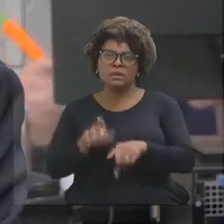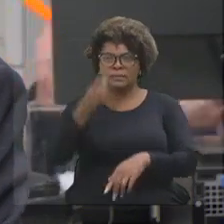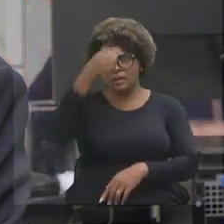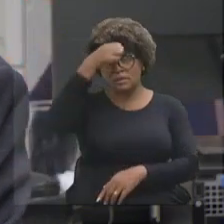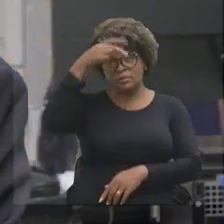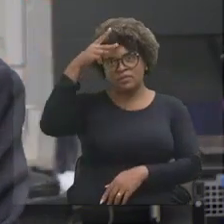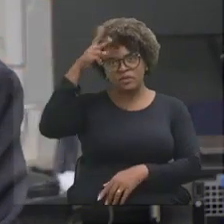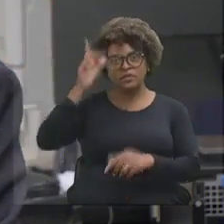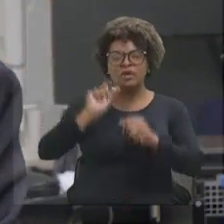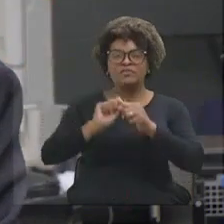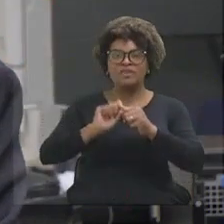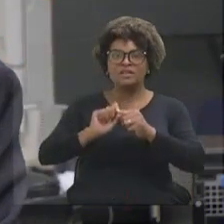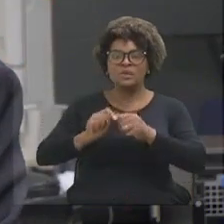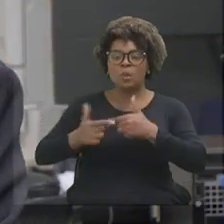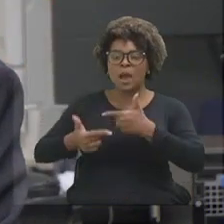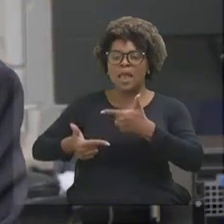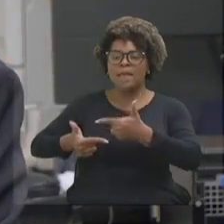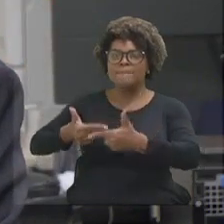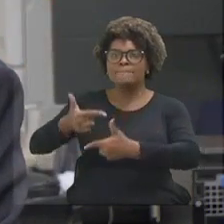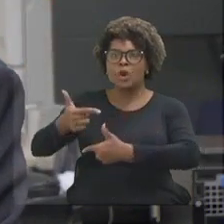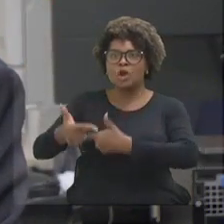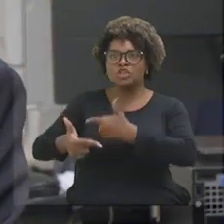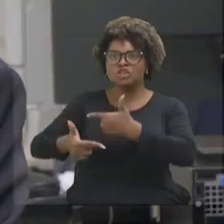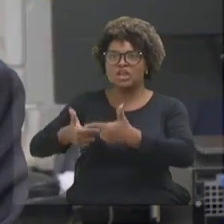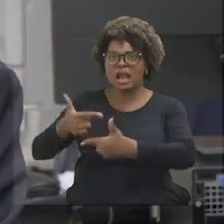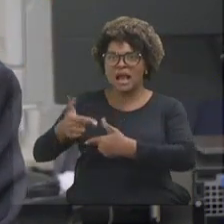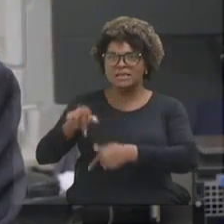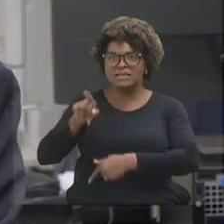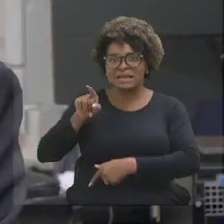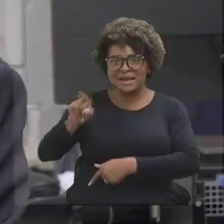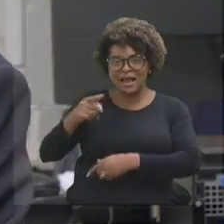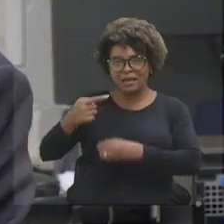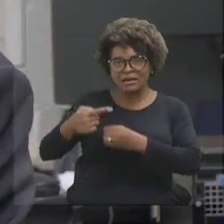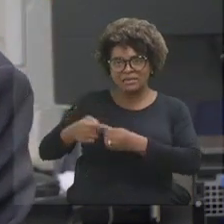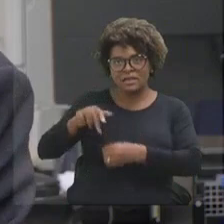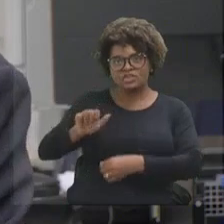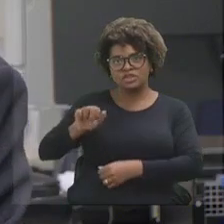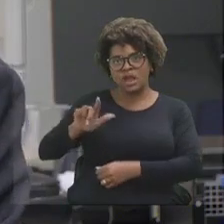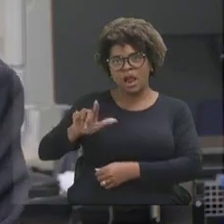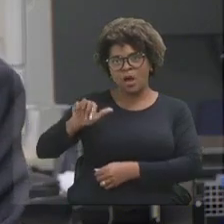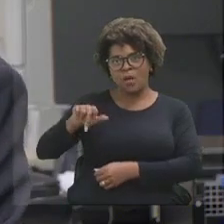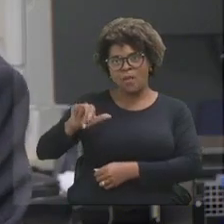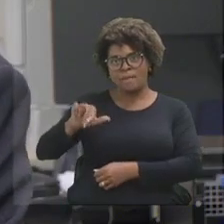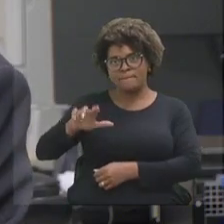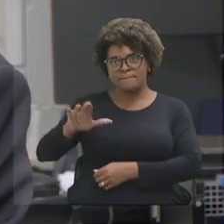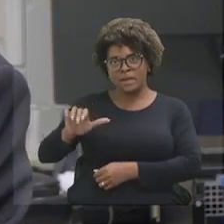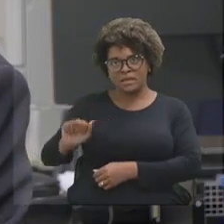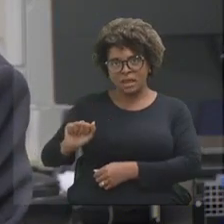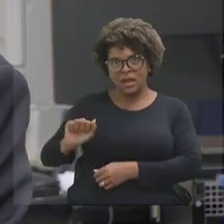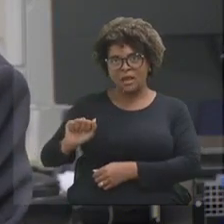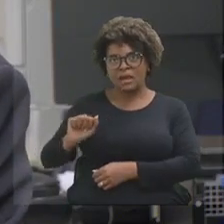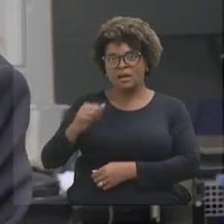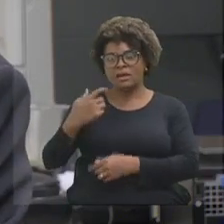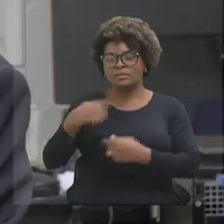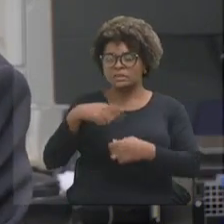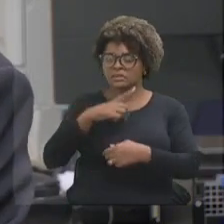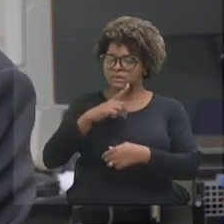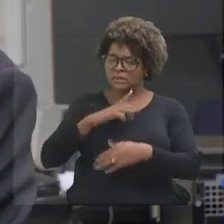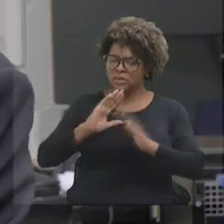de hemodiálise em Almenara diria um olhar especial para isso fala aqui de Almenara né